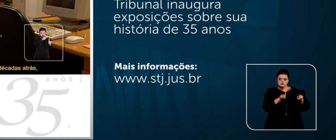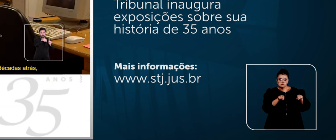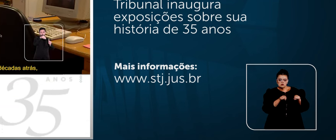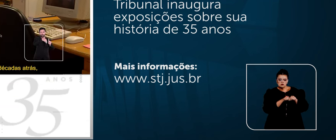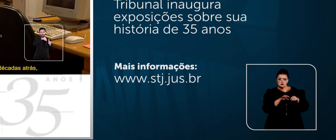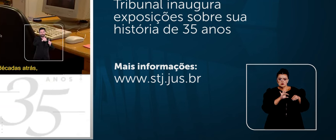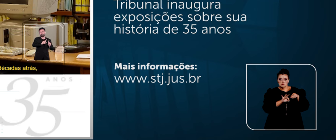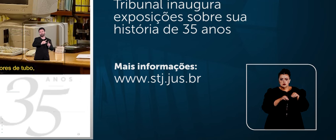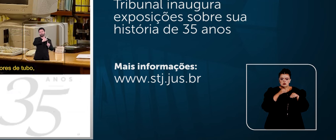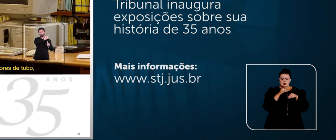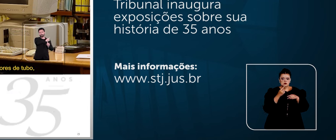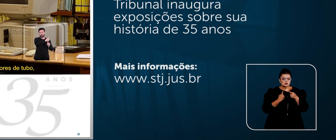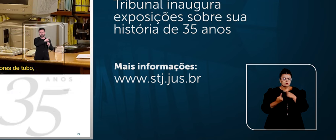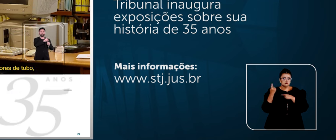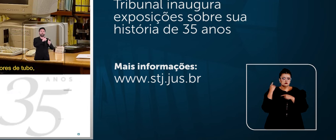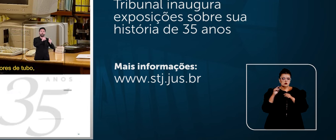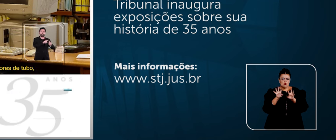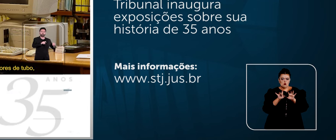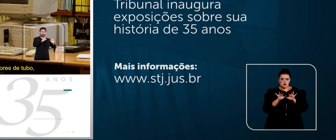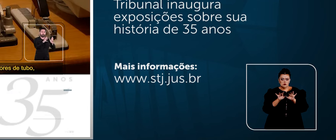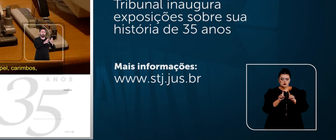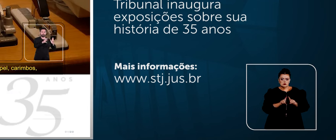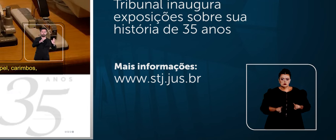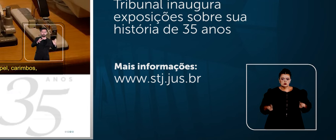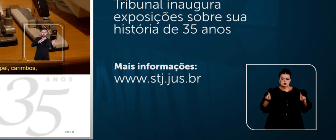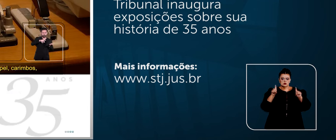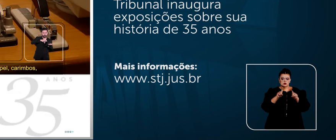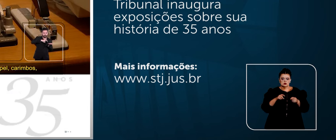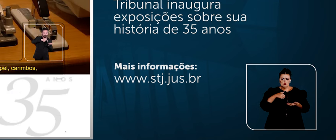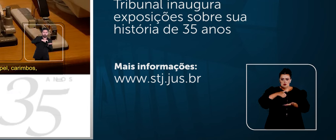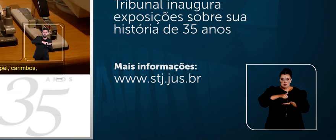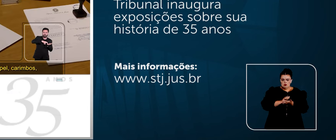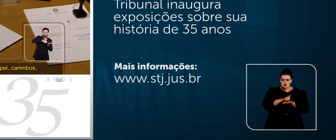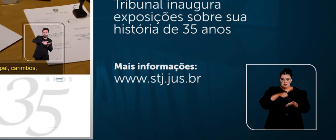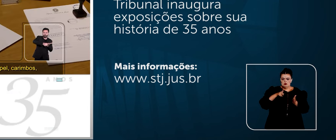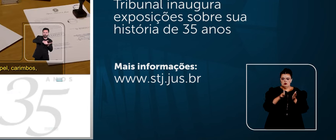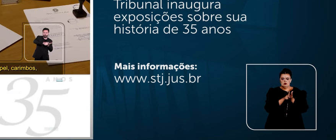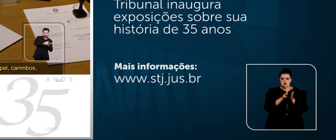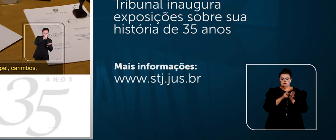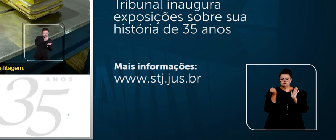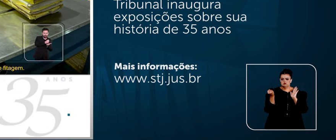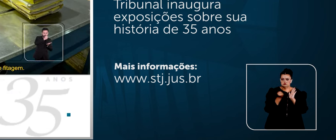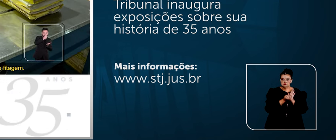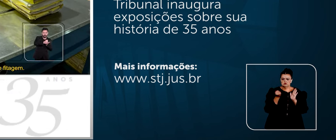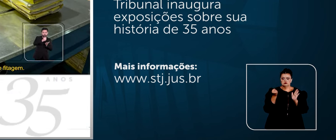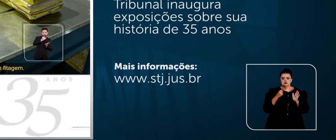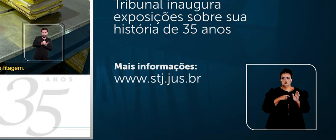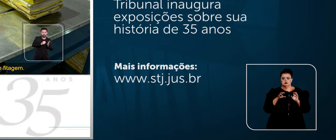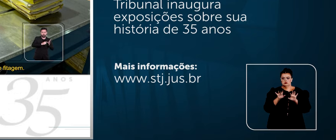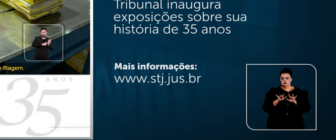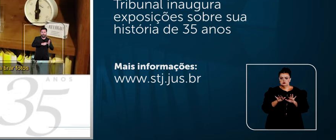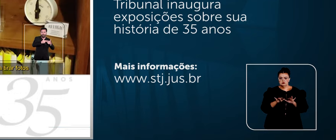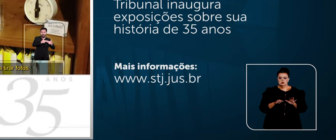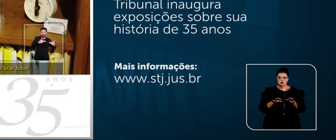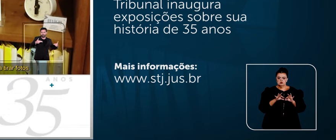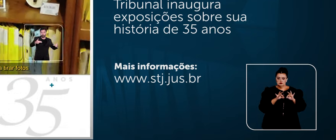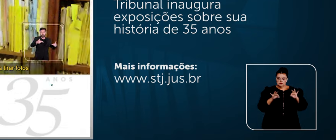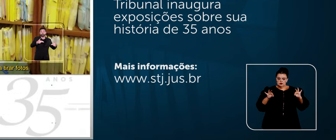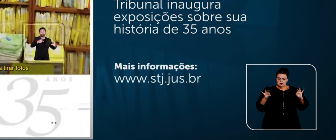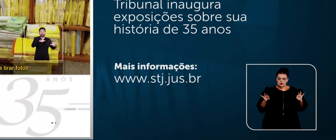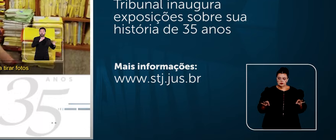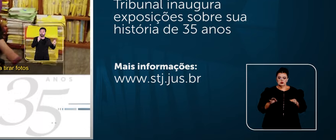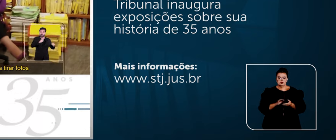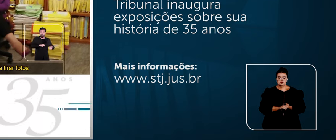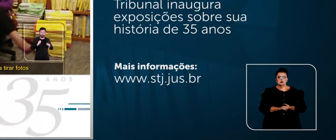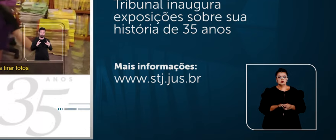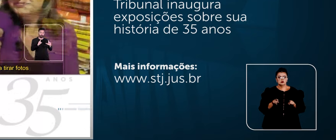Décadas atrás com computadores de tubo furadores de papel carimbos máquina de fitagem Ah